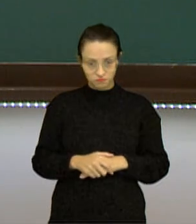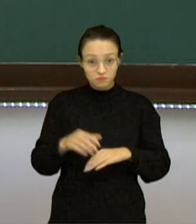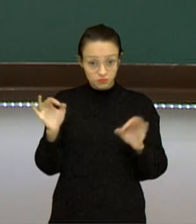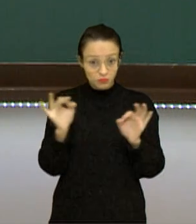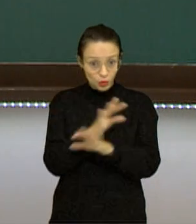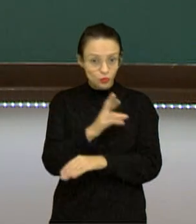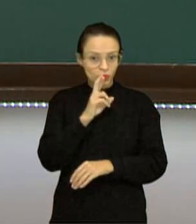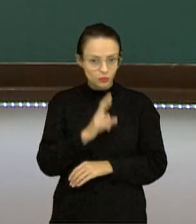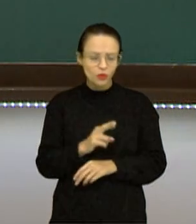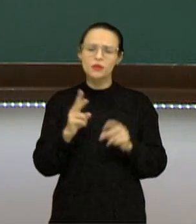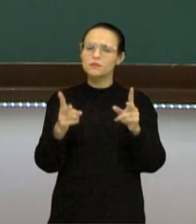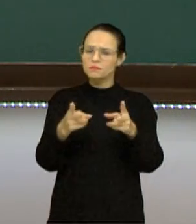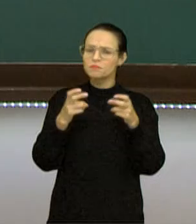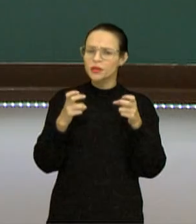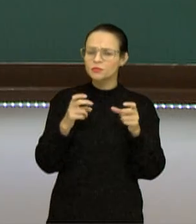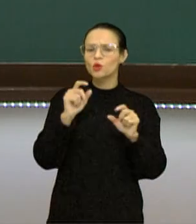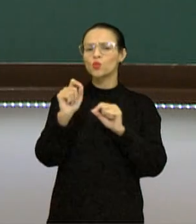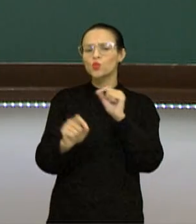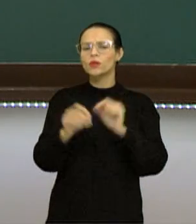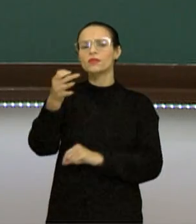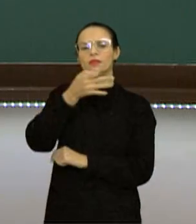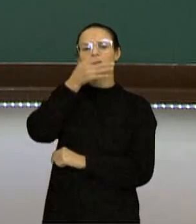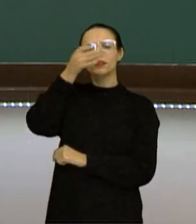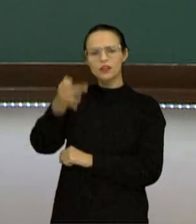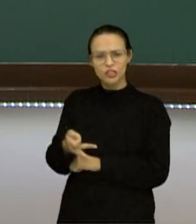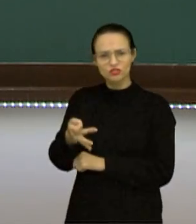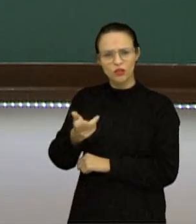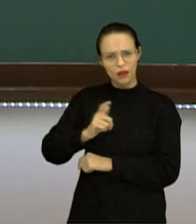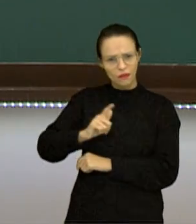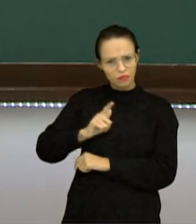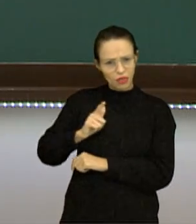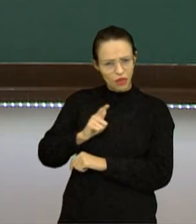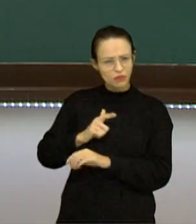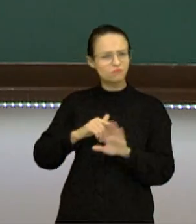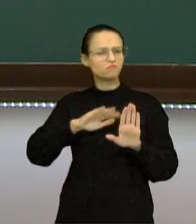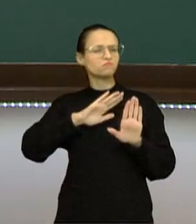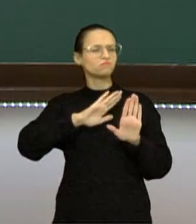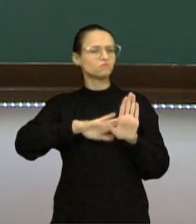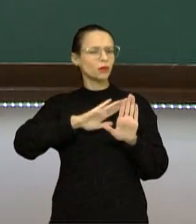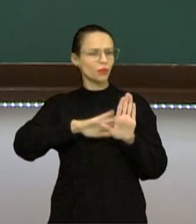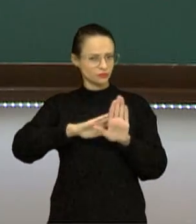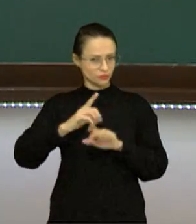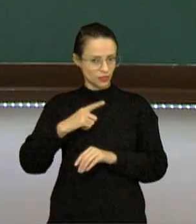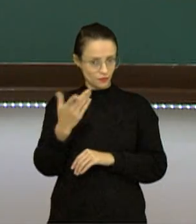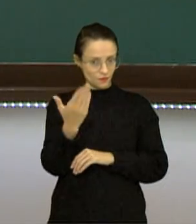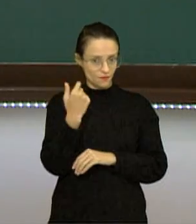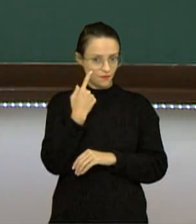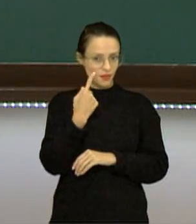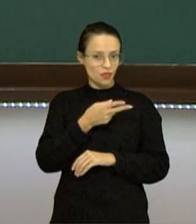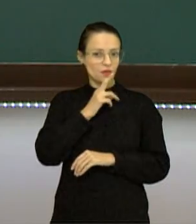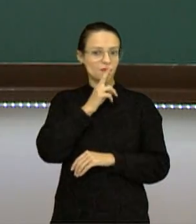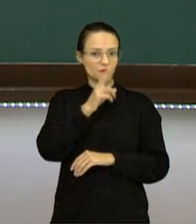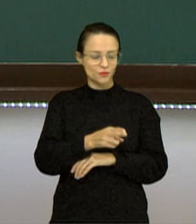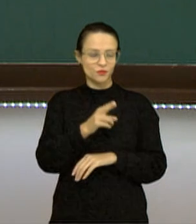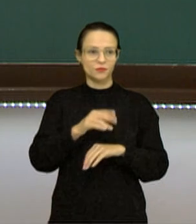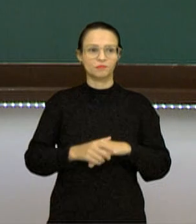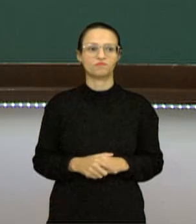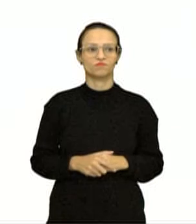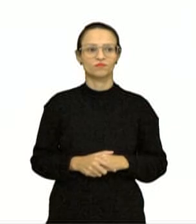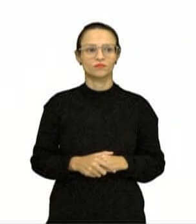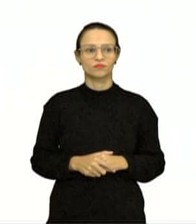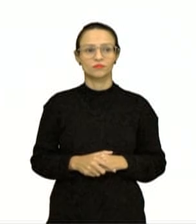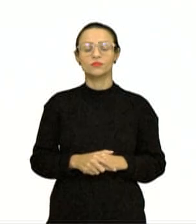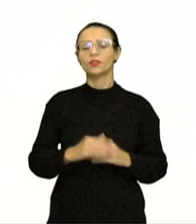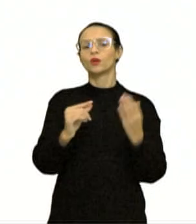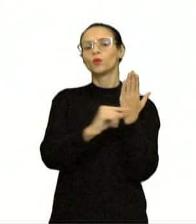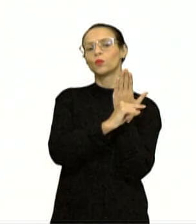Respondeu, conseguiu perceber qual é a crítica implícita, oculta nesse trecho? Vamos à resposta. O